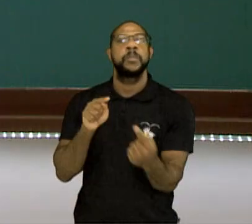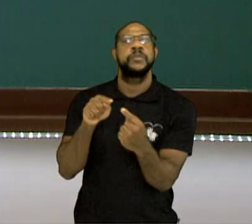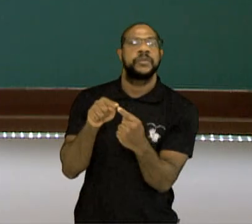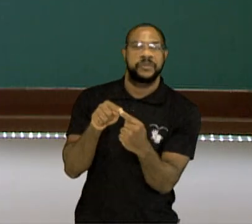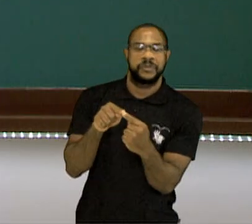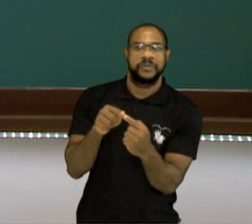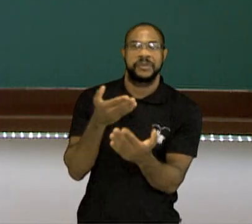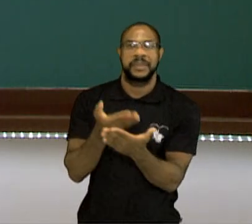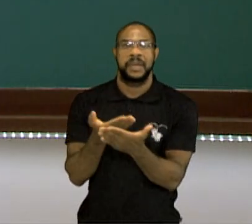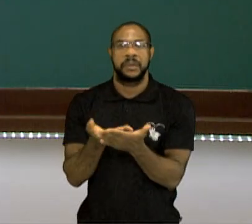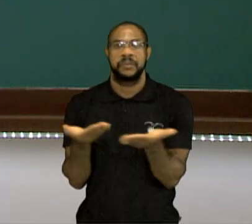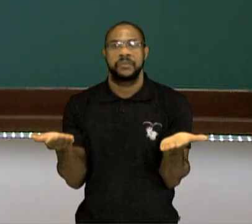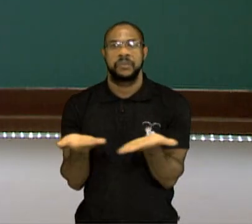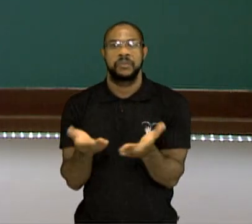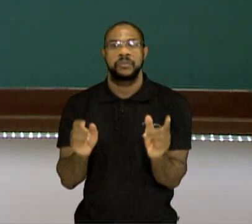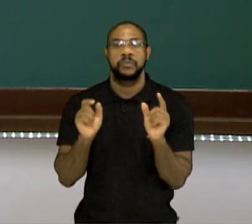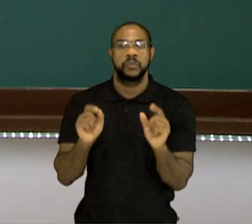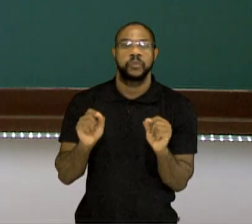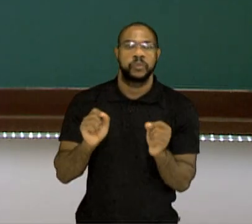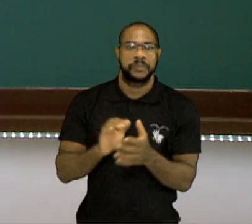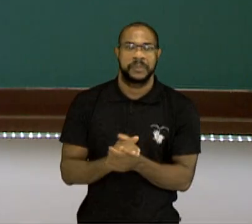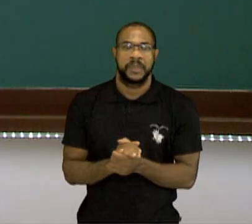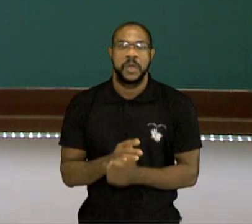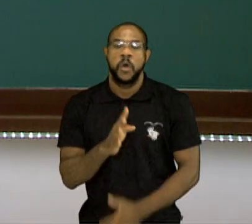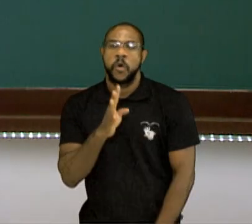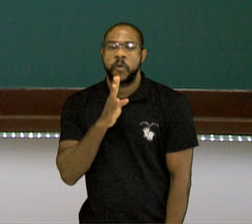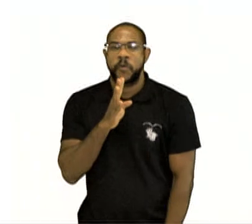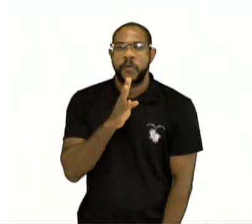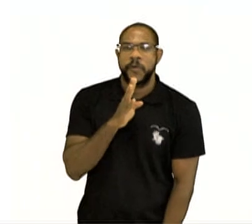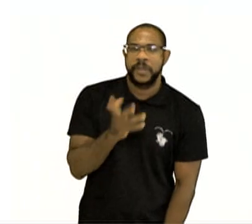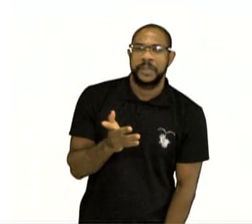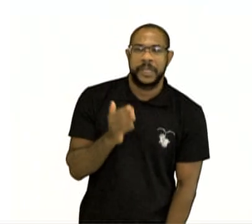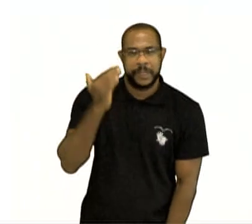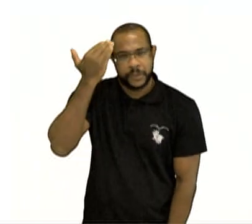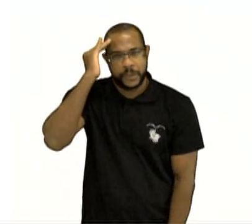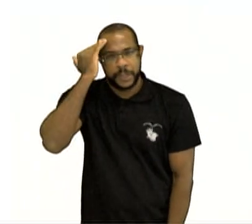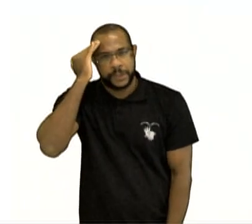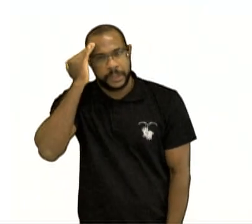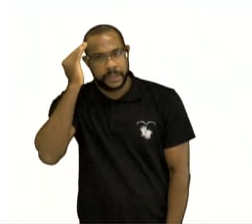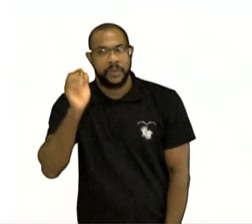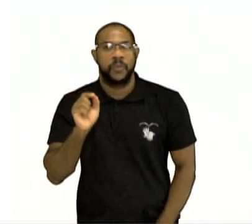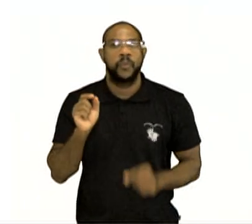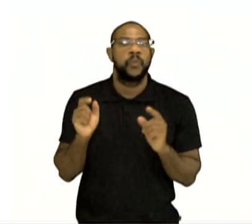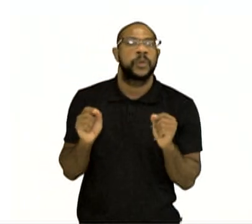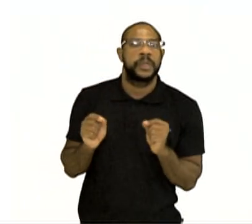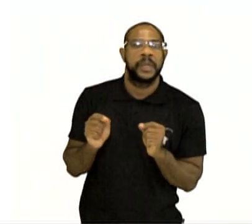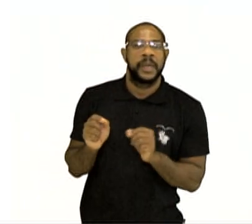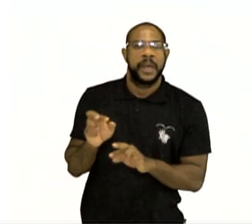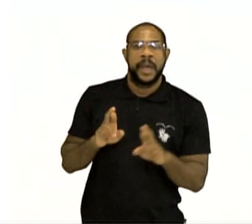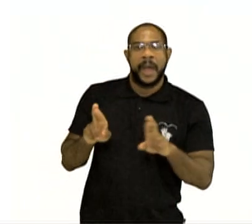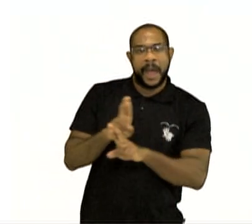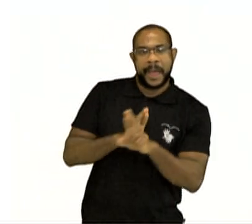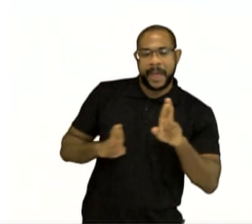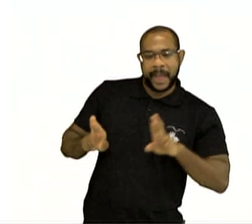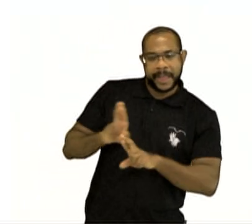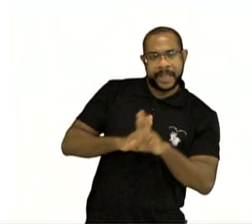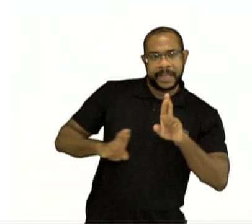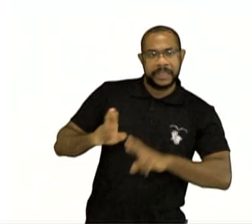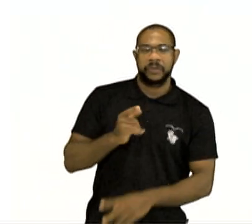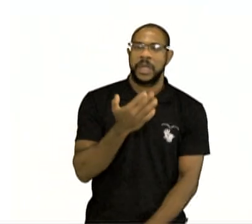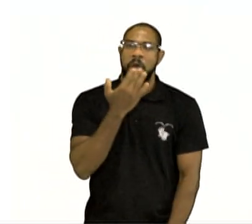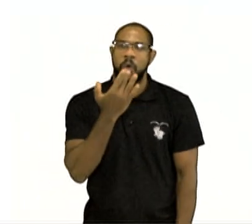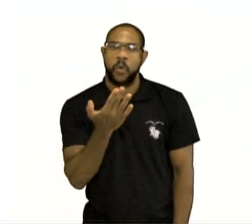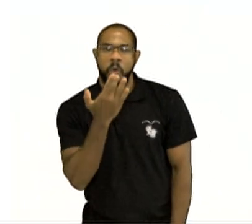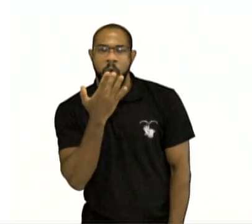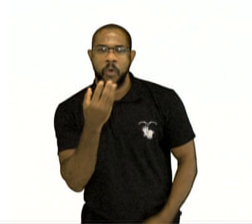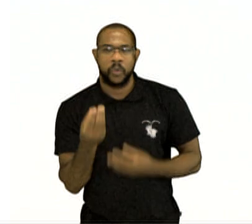Objetivos da aula de hoje: conhecer e compreender as relações simbólicas da cor